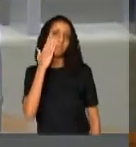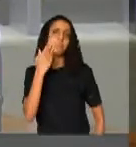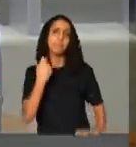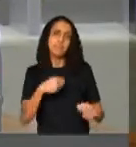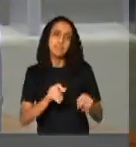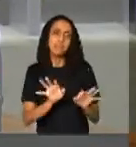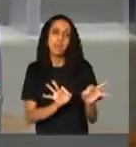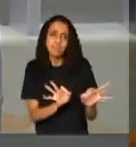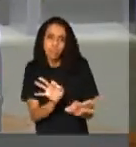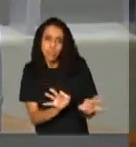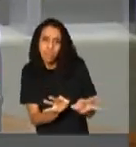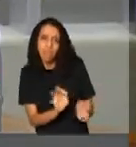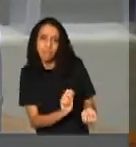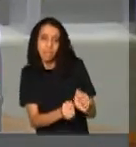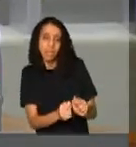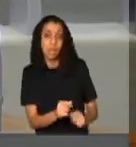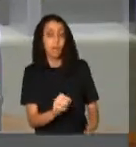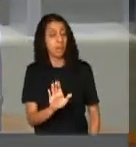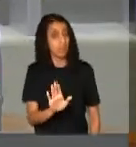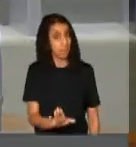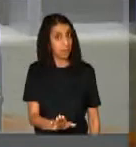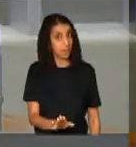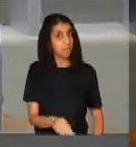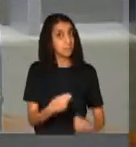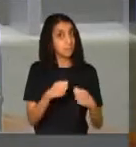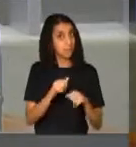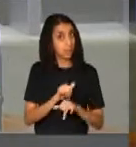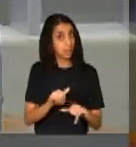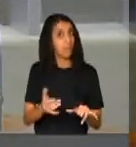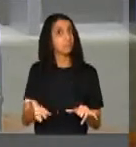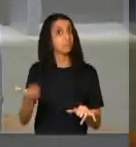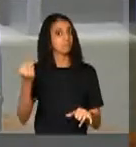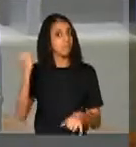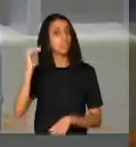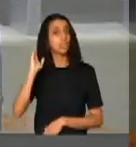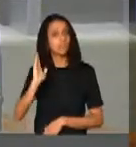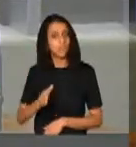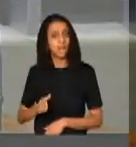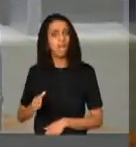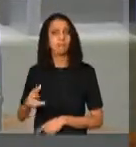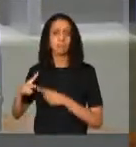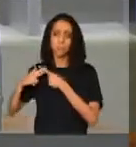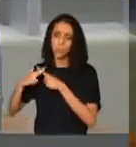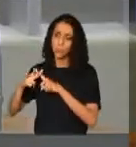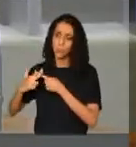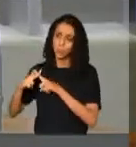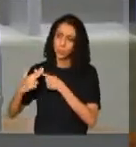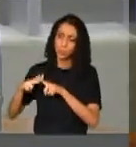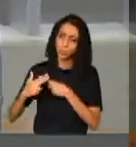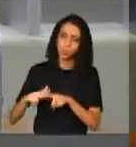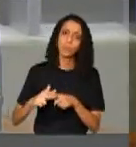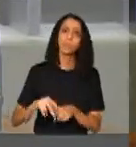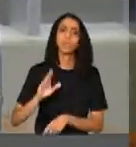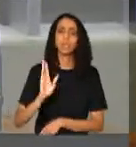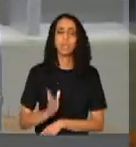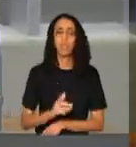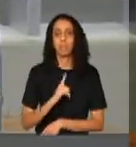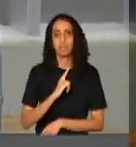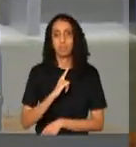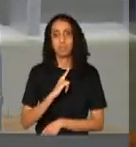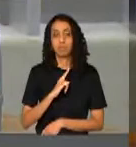na Previdência, mas quer lembrar aqui que já foram feitos ajustes ao longo dos últimos anos. A